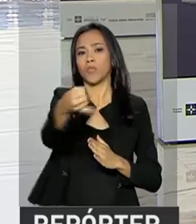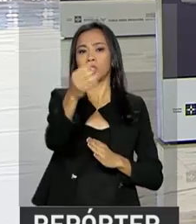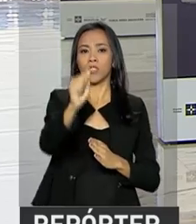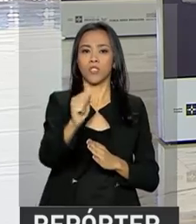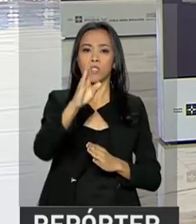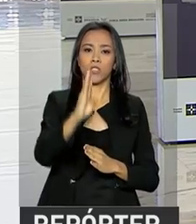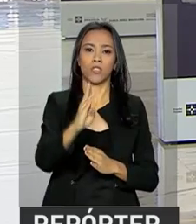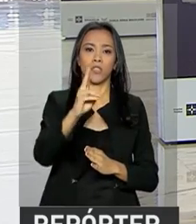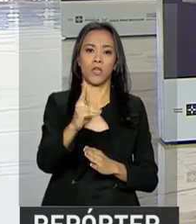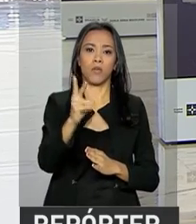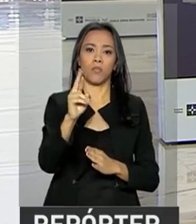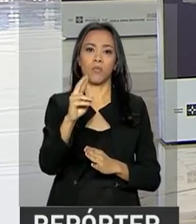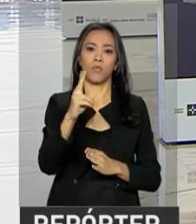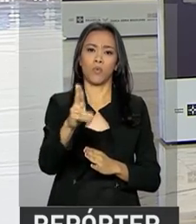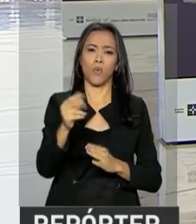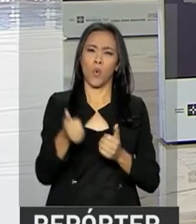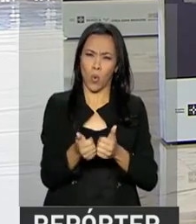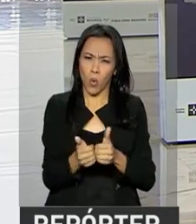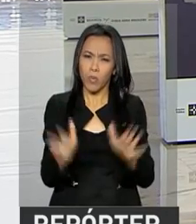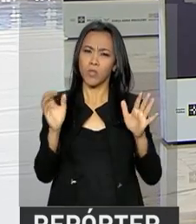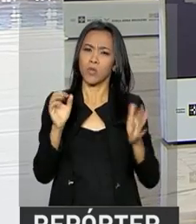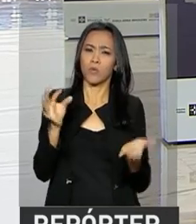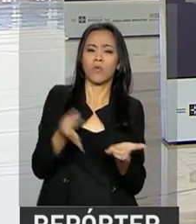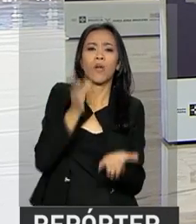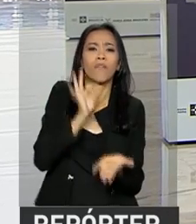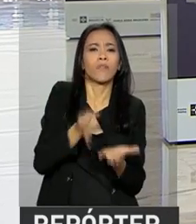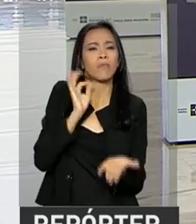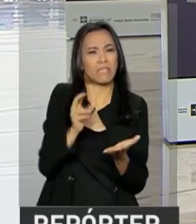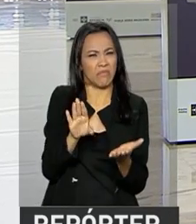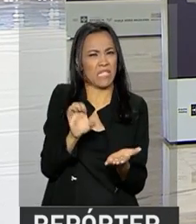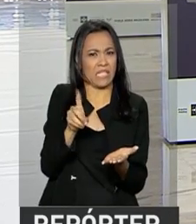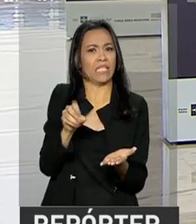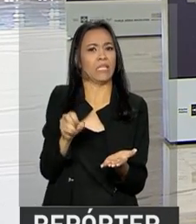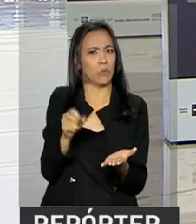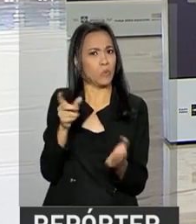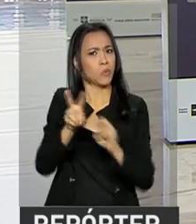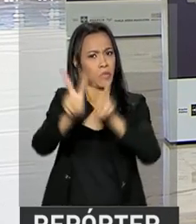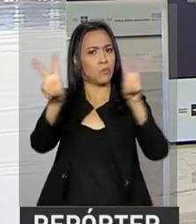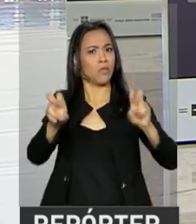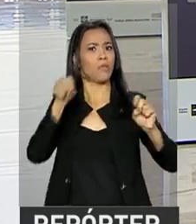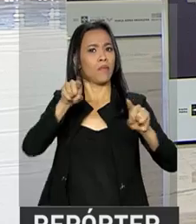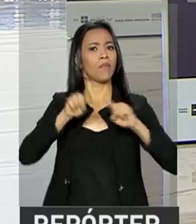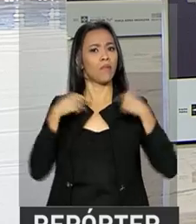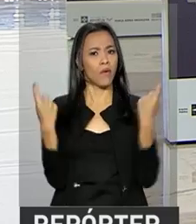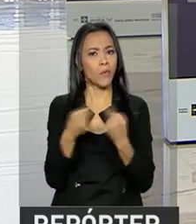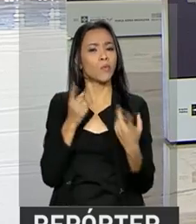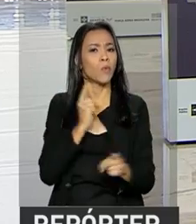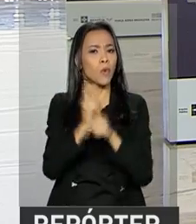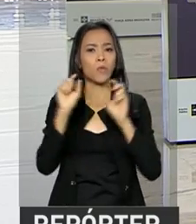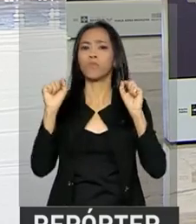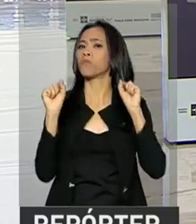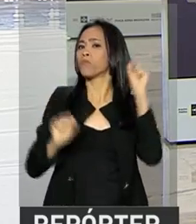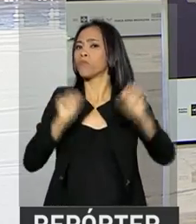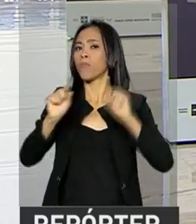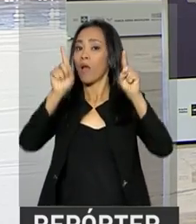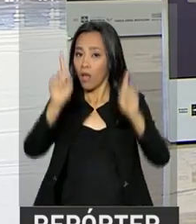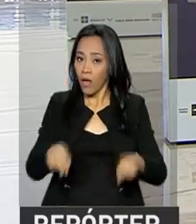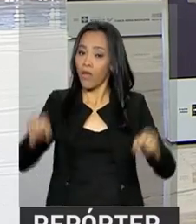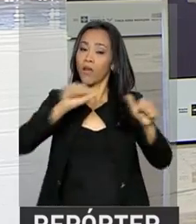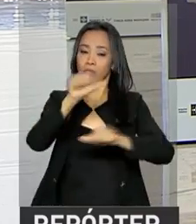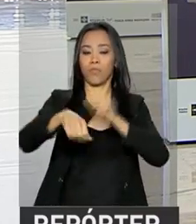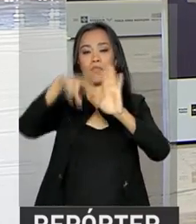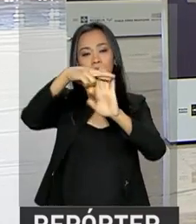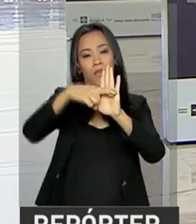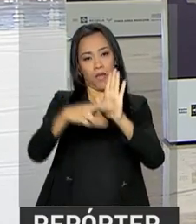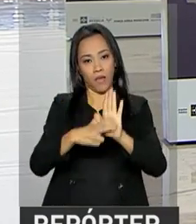reunião ela começou cedo e segue acontecendo portanto e o tema dessa reunião desse encontro é a reforma da Previdência a